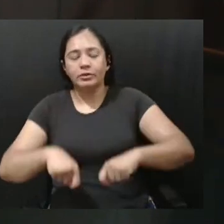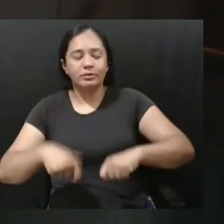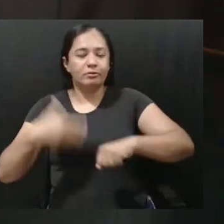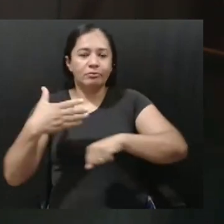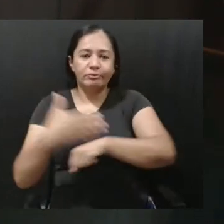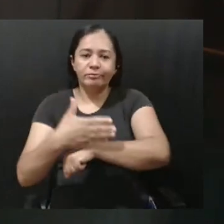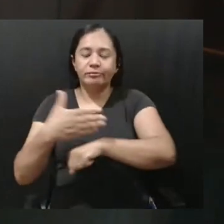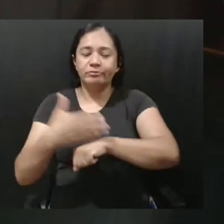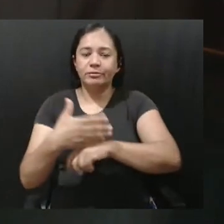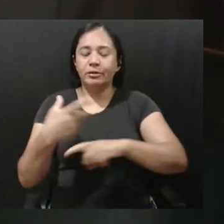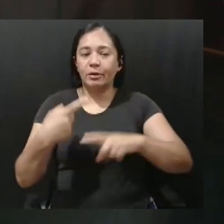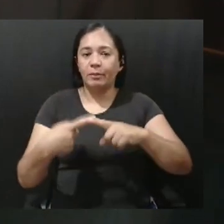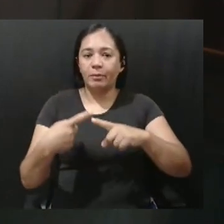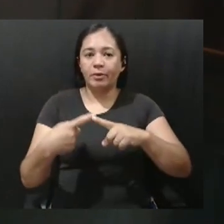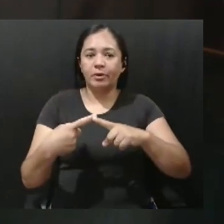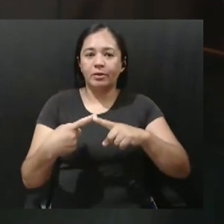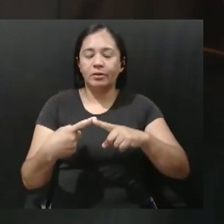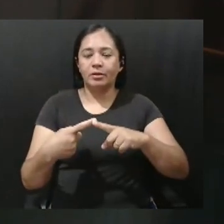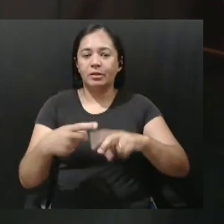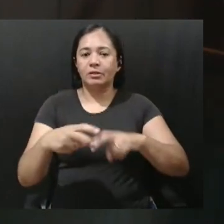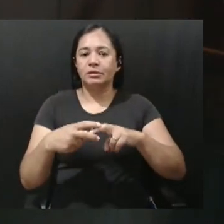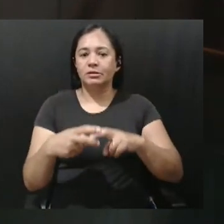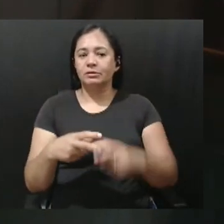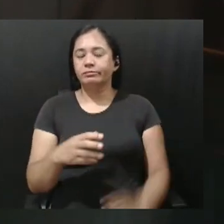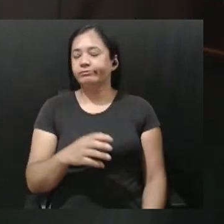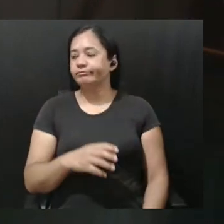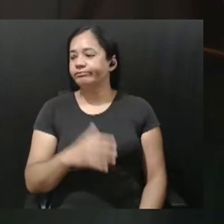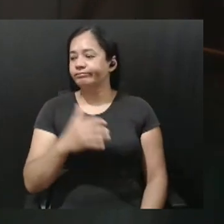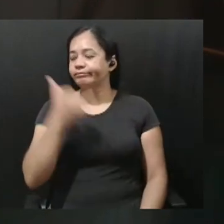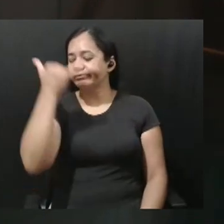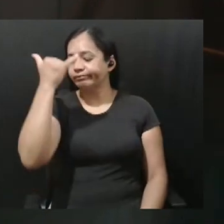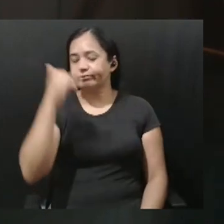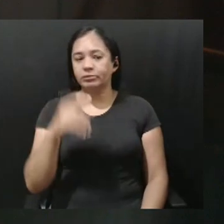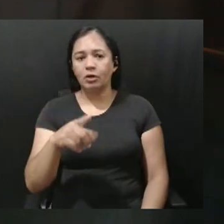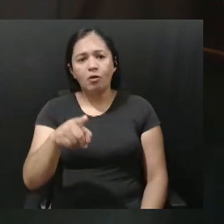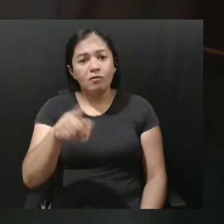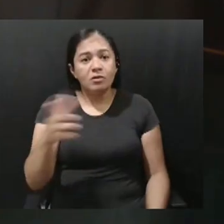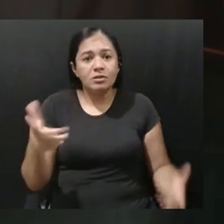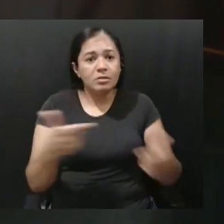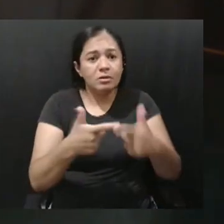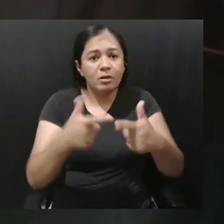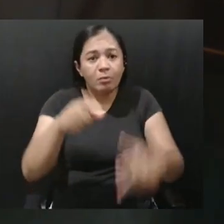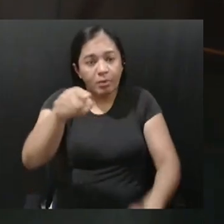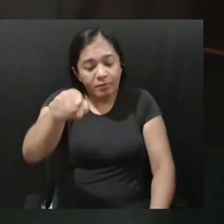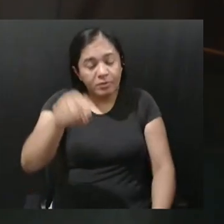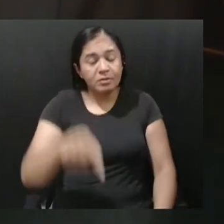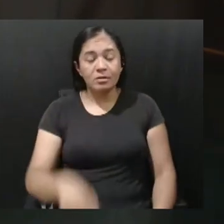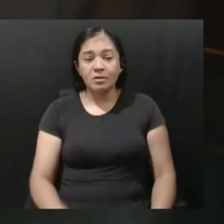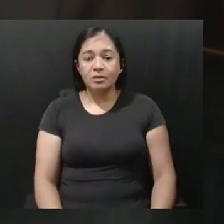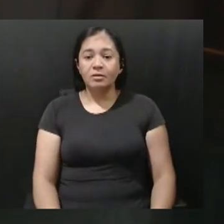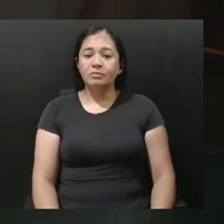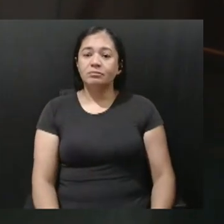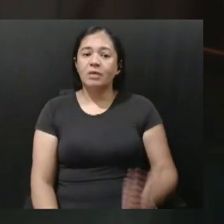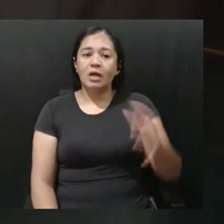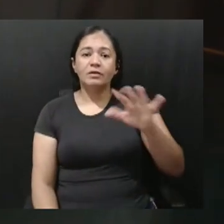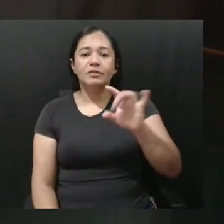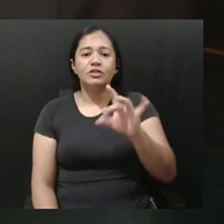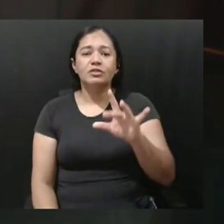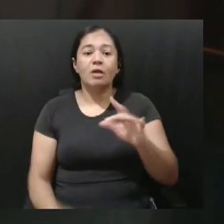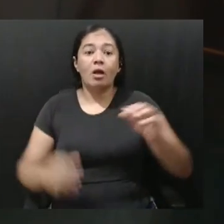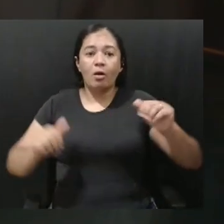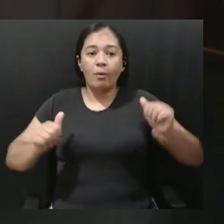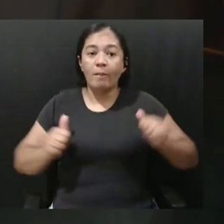de uma rebeldia, de um negócio que não está resolvido com você mesmo, e às vezes é só uma atitude, né, tomar